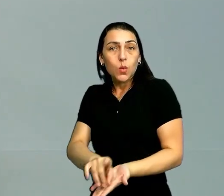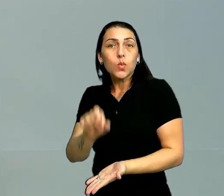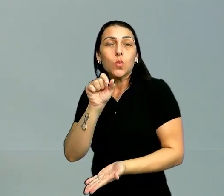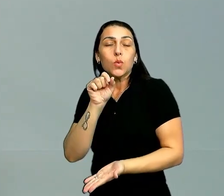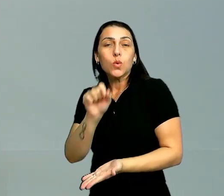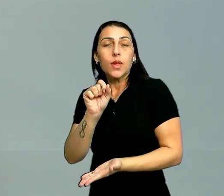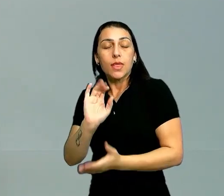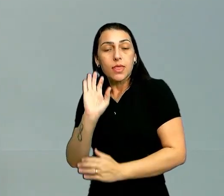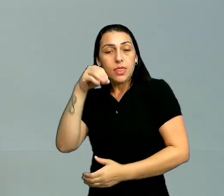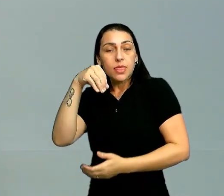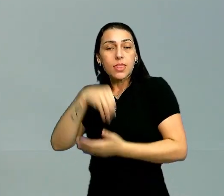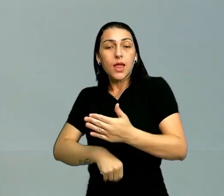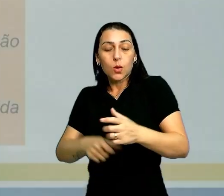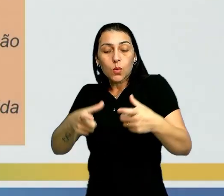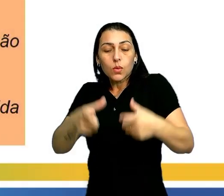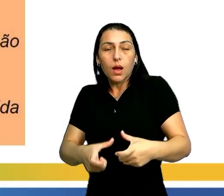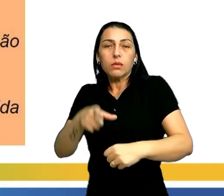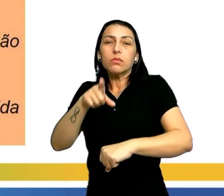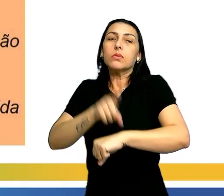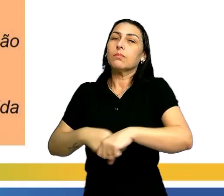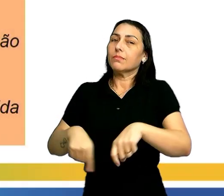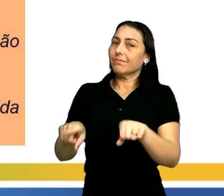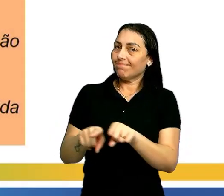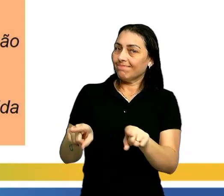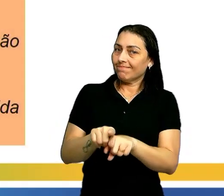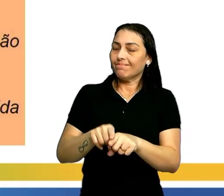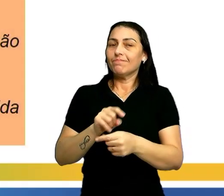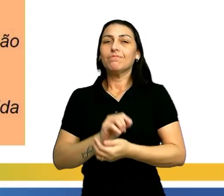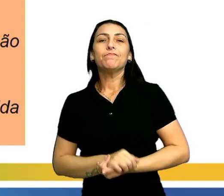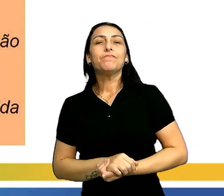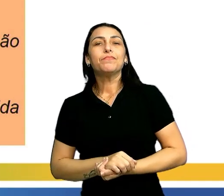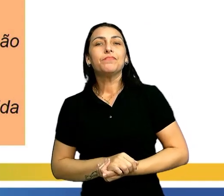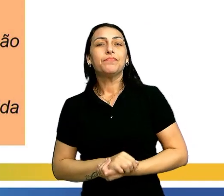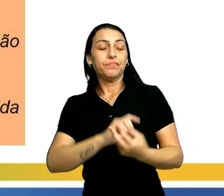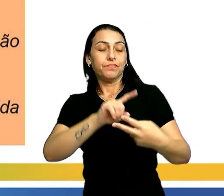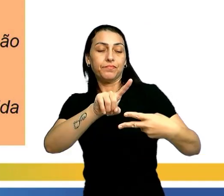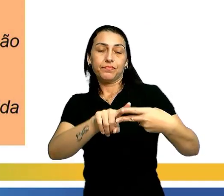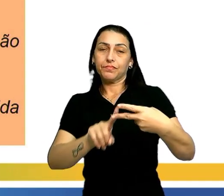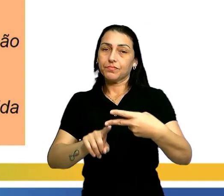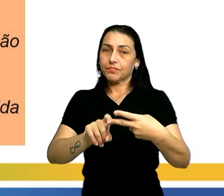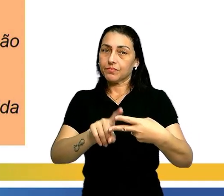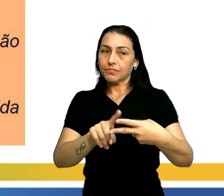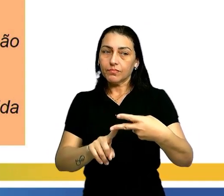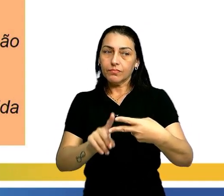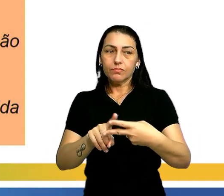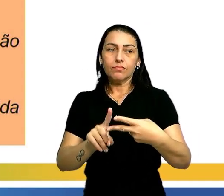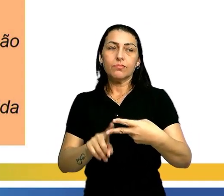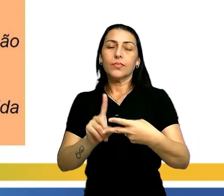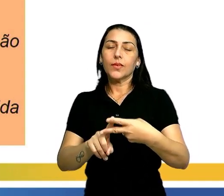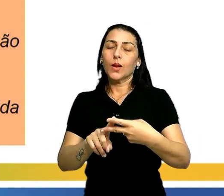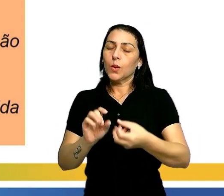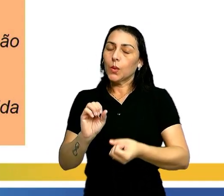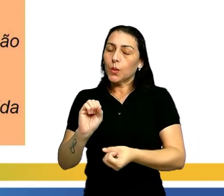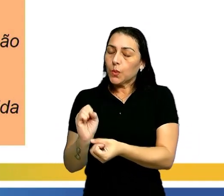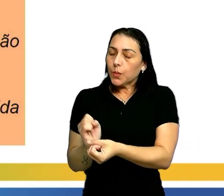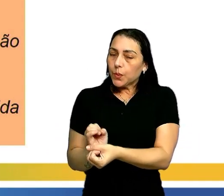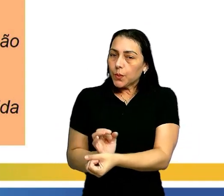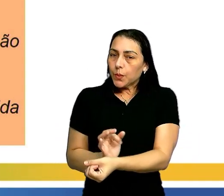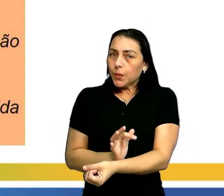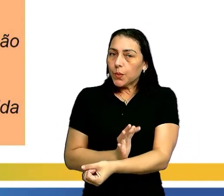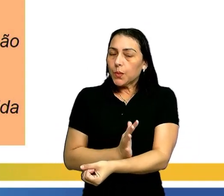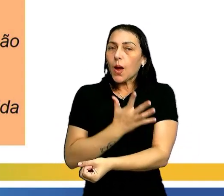que está dentro do espaço e dentro do tempo. Então, duas coisas que me enchem a alma